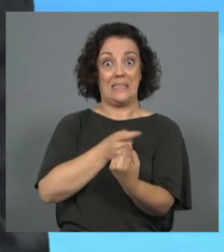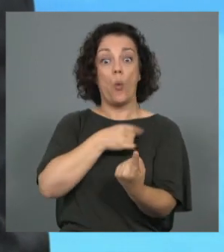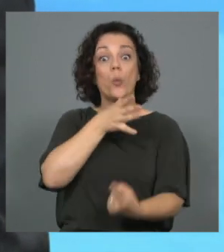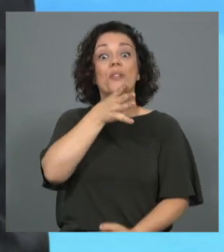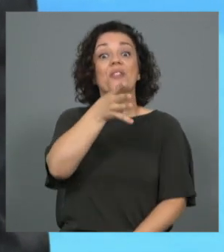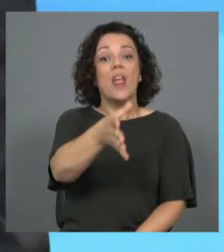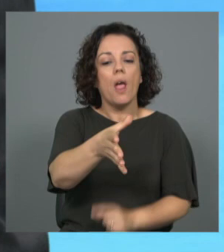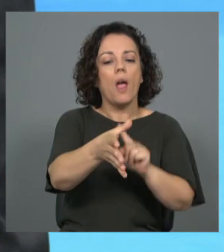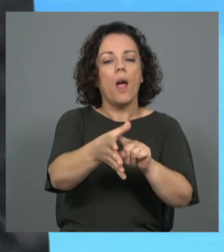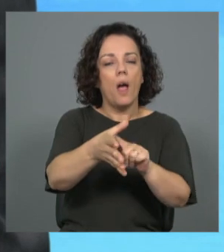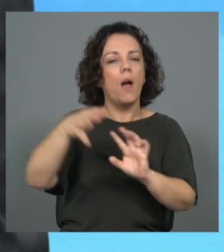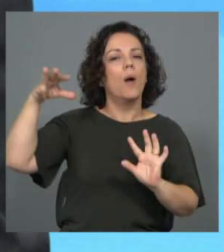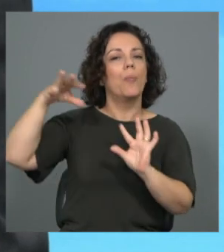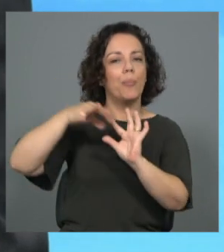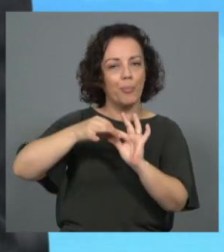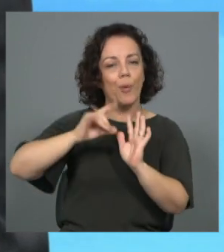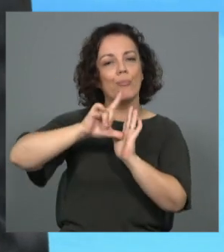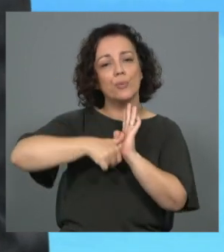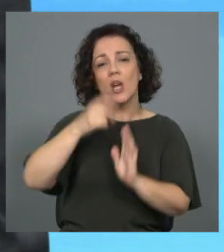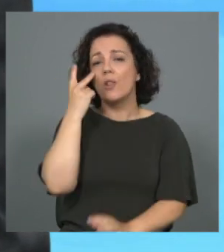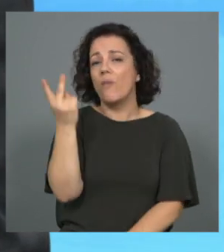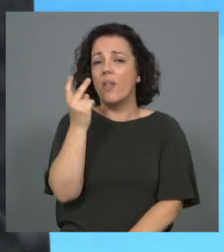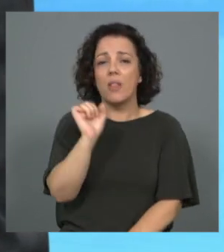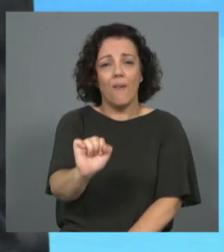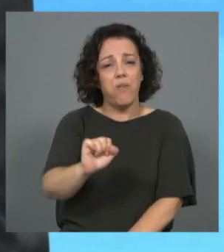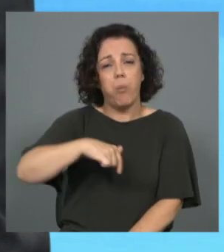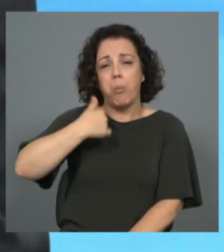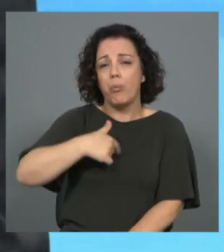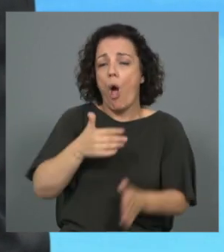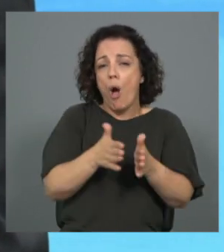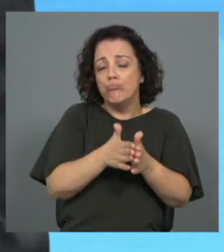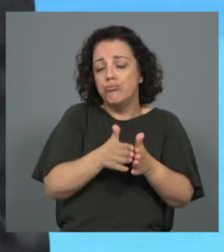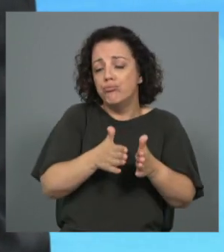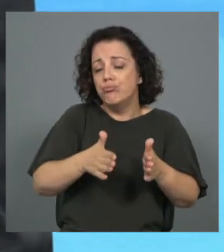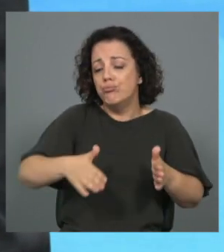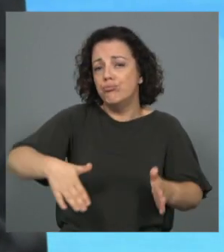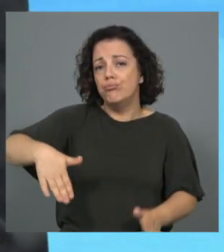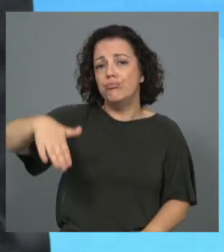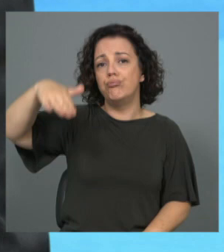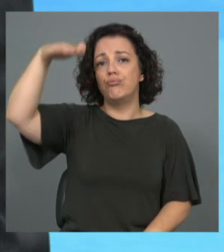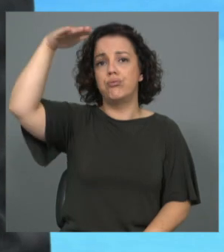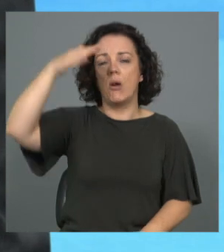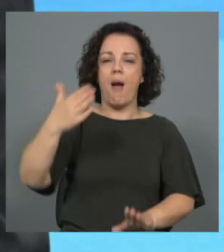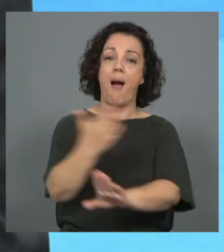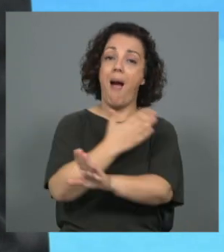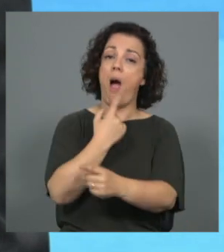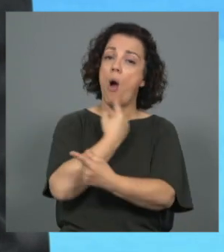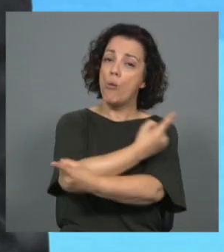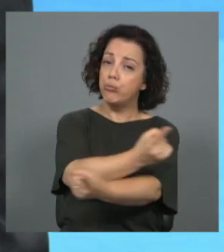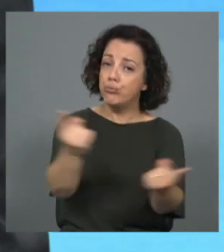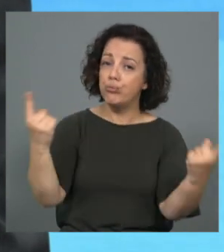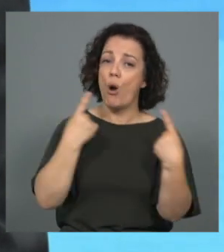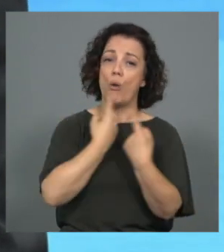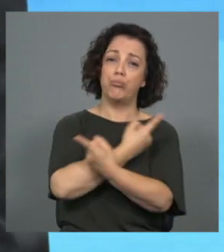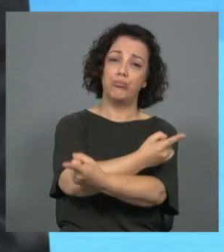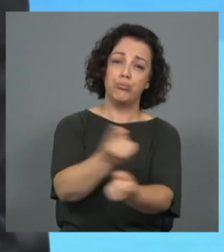vida proposto ao longo de toda a sua vida, ao longo de tudo aquilo que ele foi anunciando, que foi